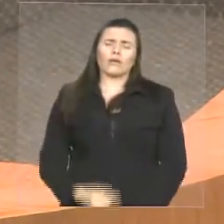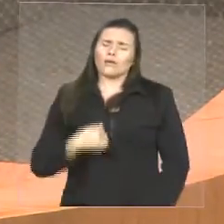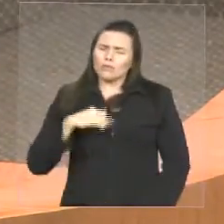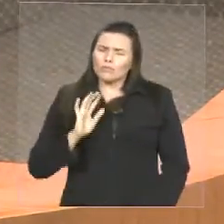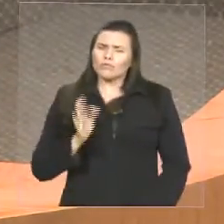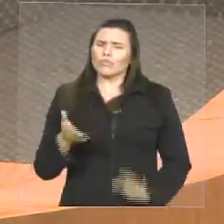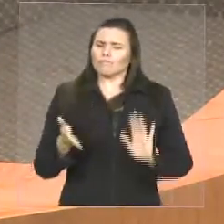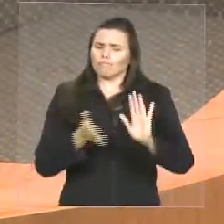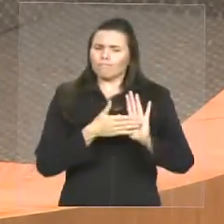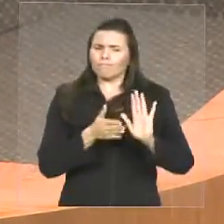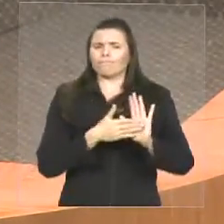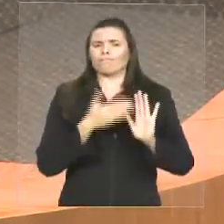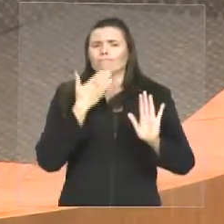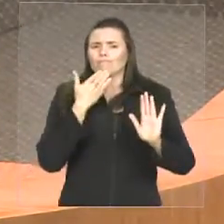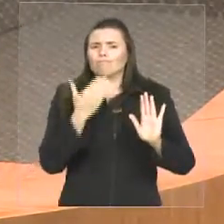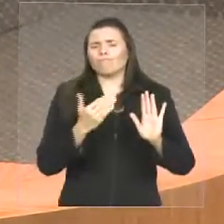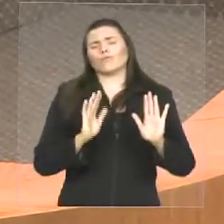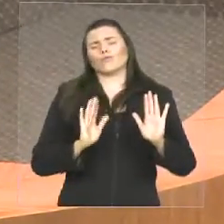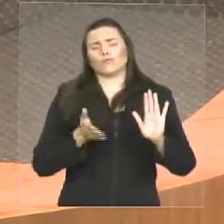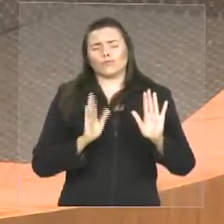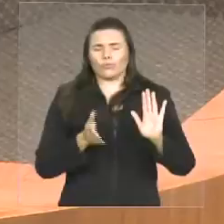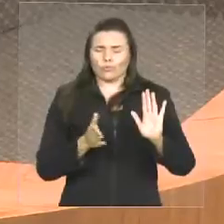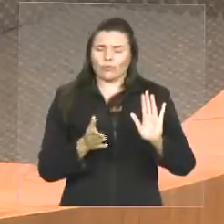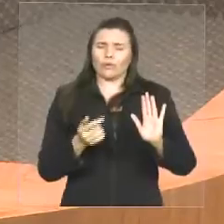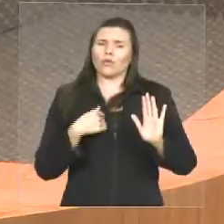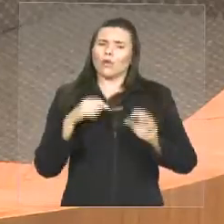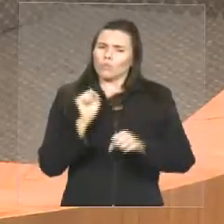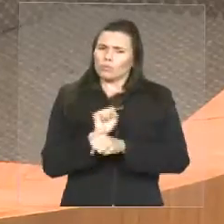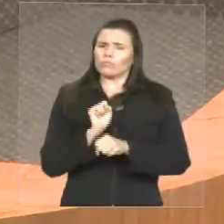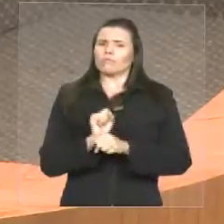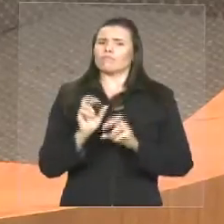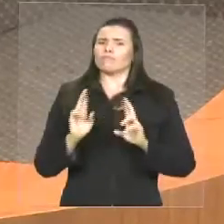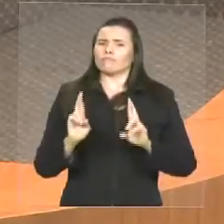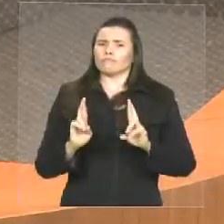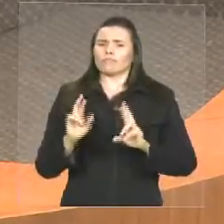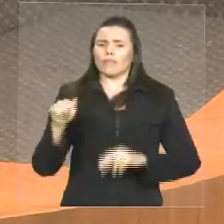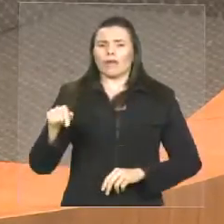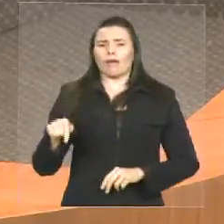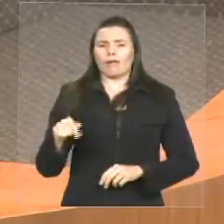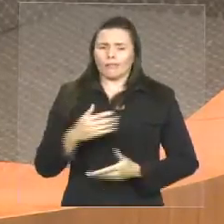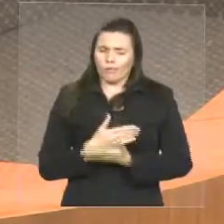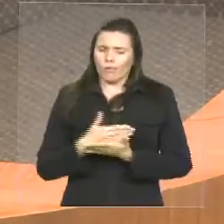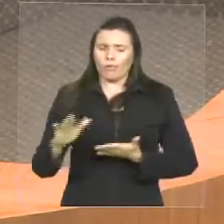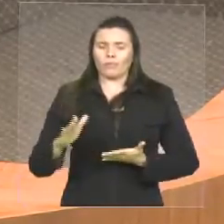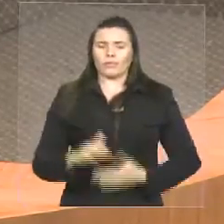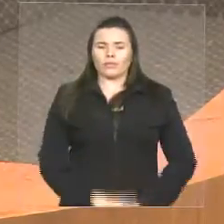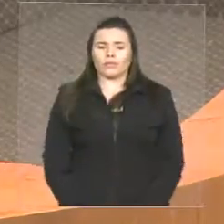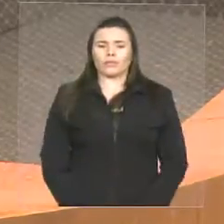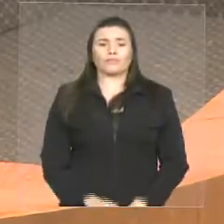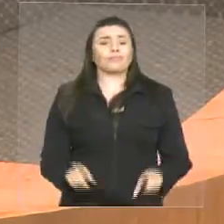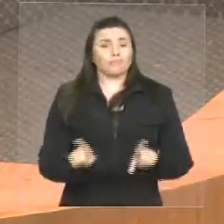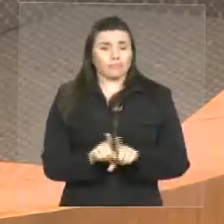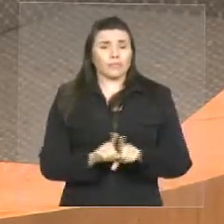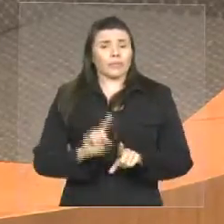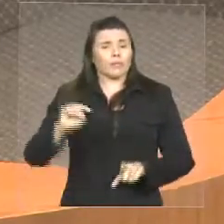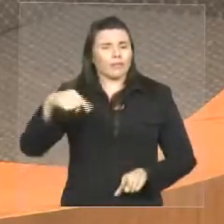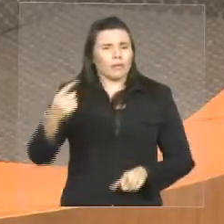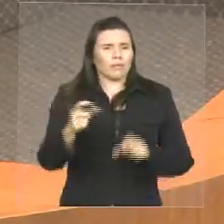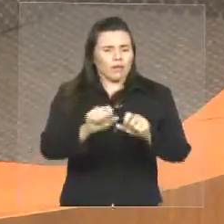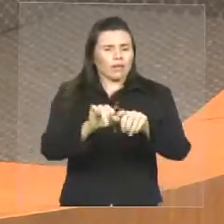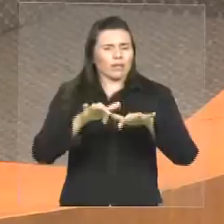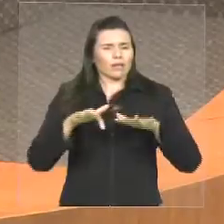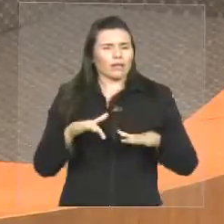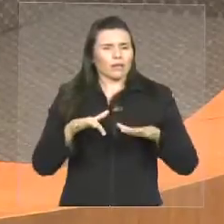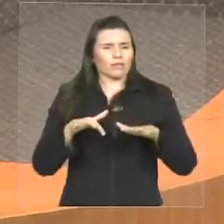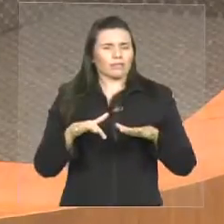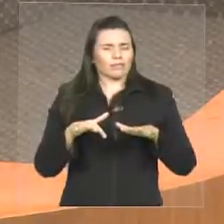Queria concluir, senhor presidente, dizendo que nós estivemos logo após a audiência no município